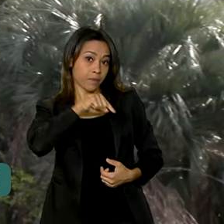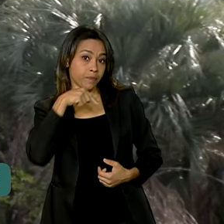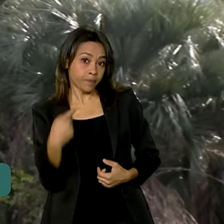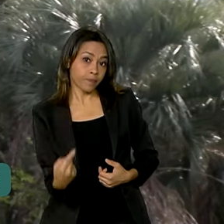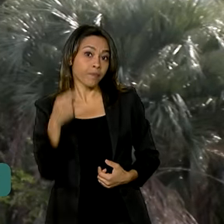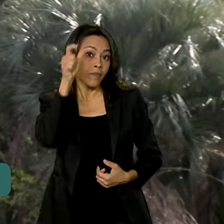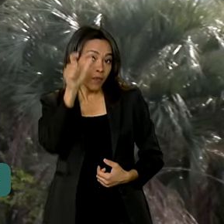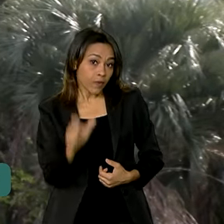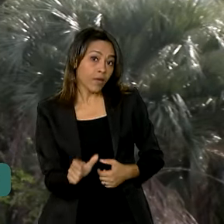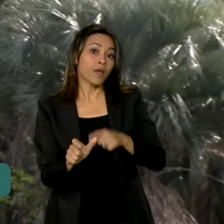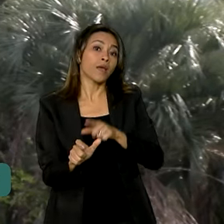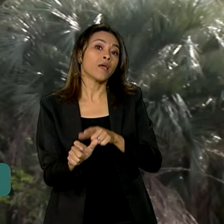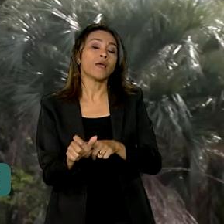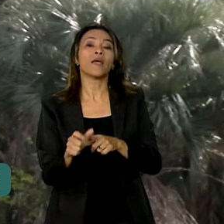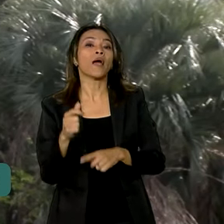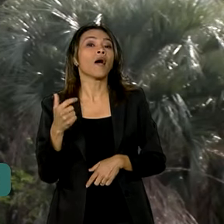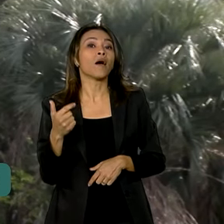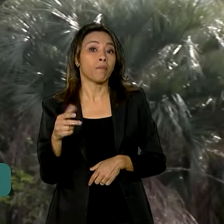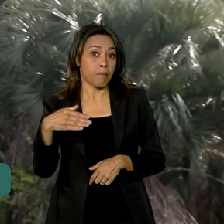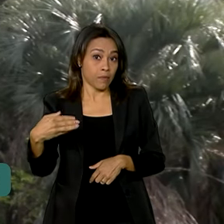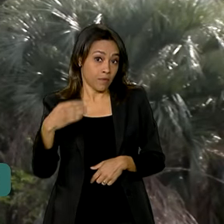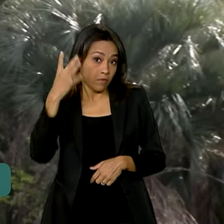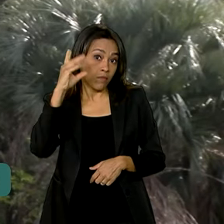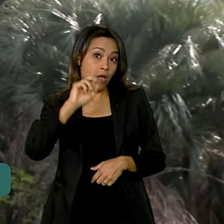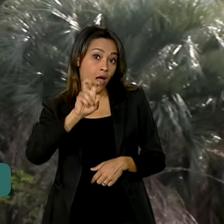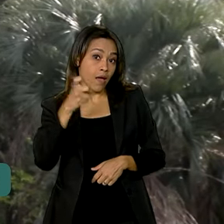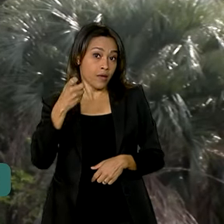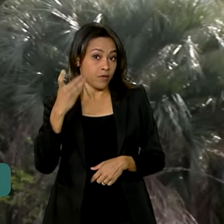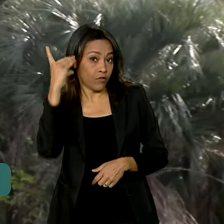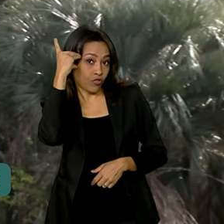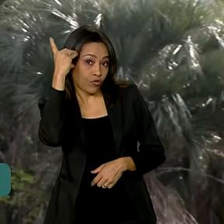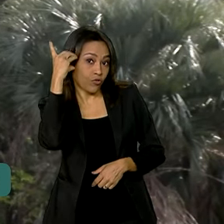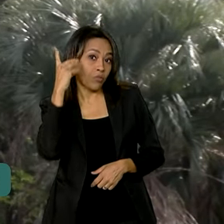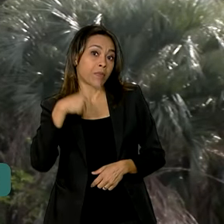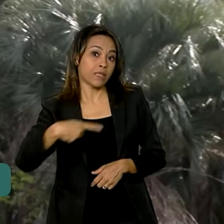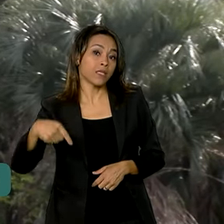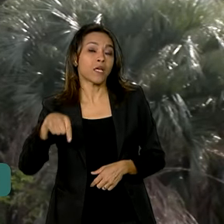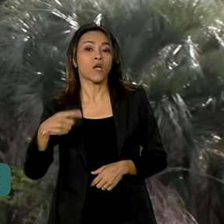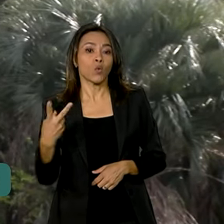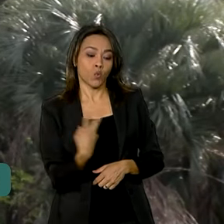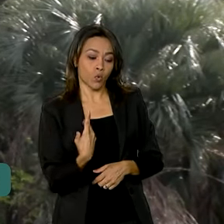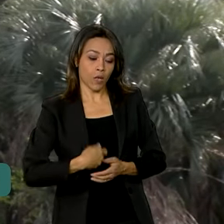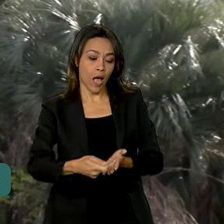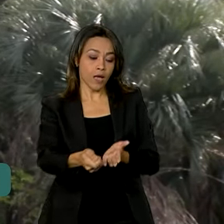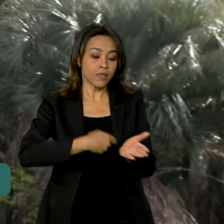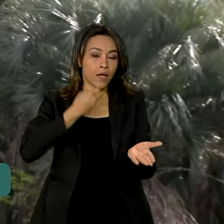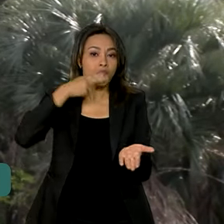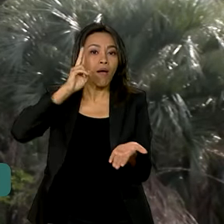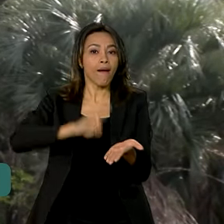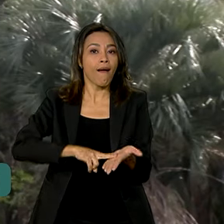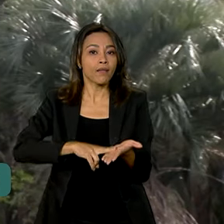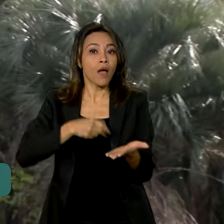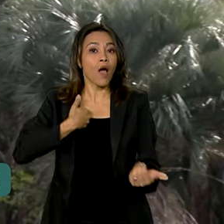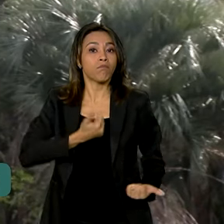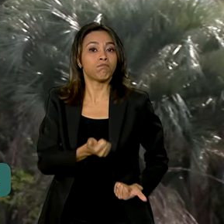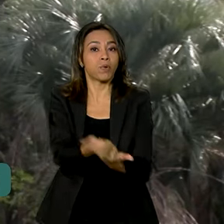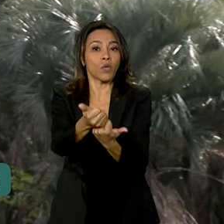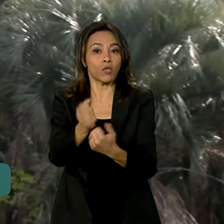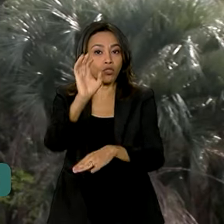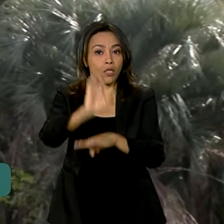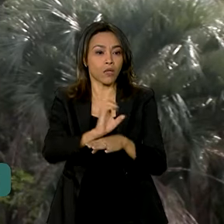novo Banco de Desenvolvimento, Dilma Rousseff, assinaram a carta compromisso de apoio ao Rio Grande do Sul, que